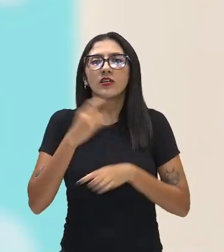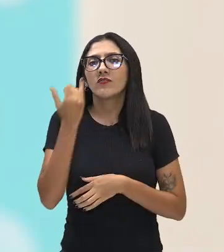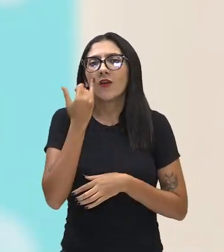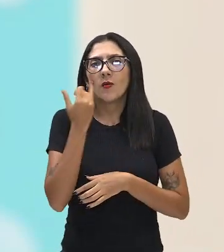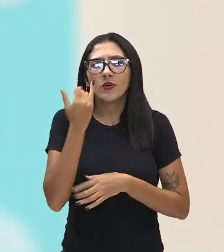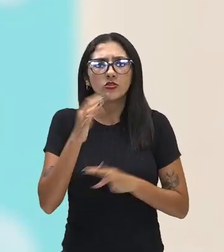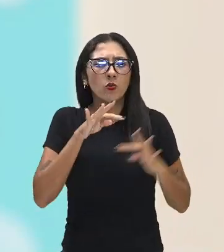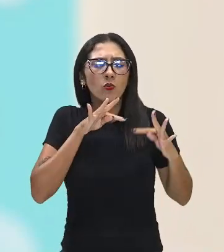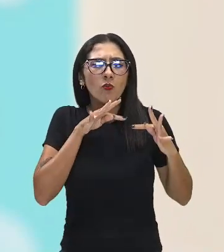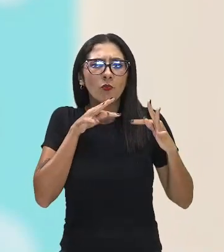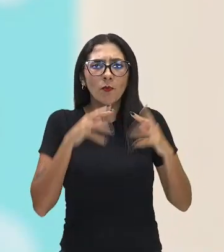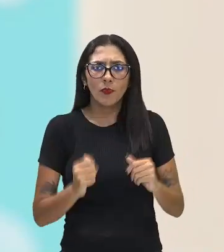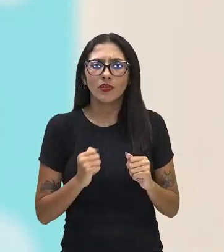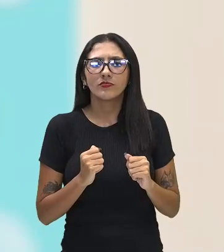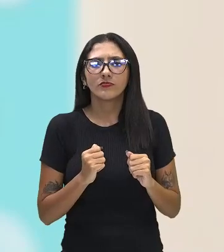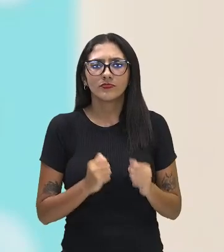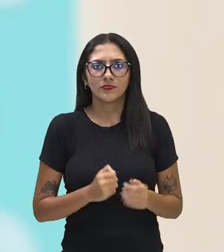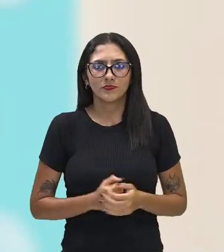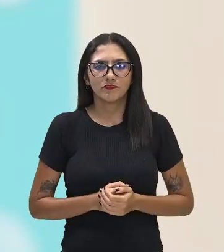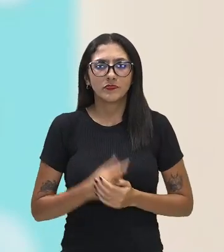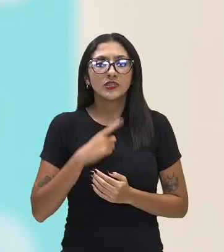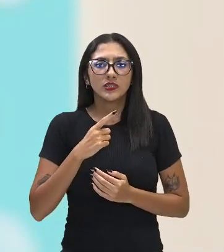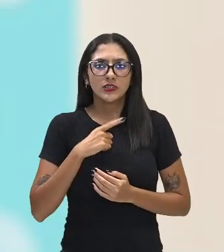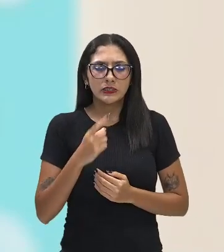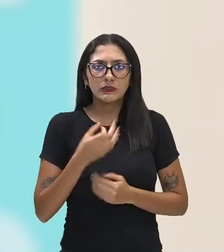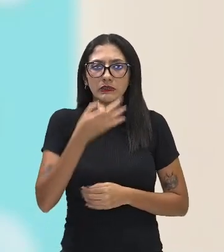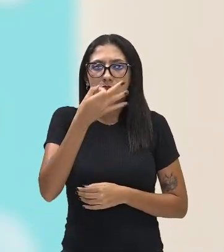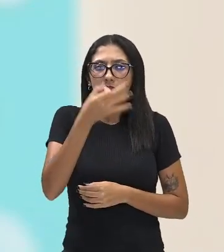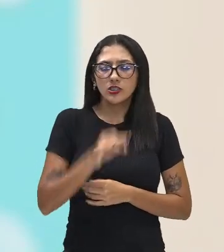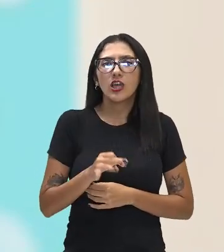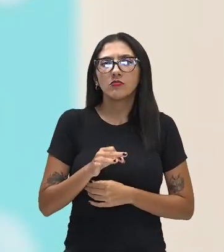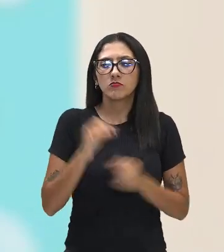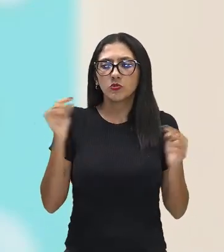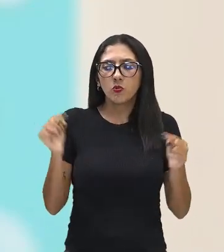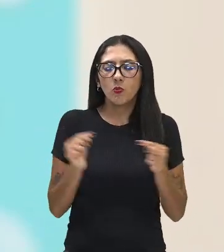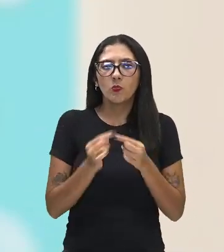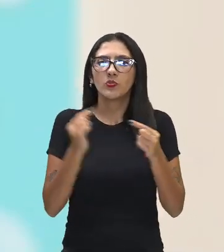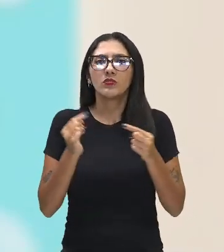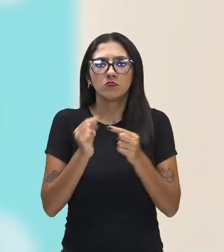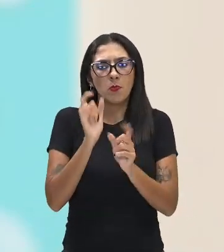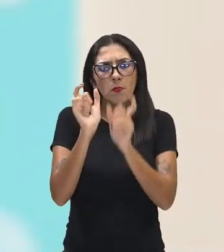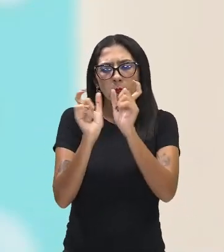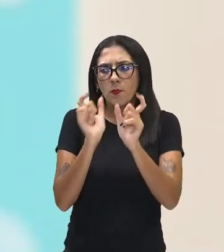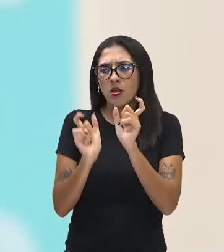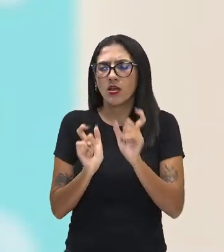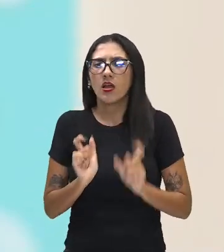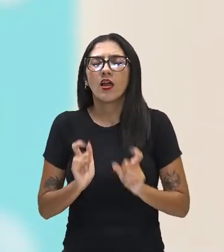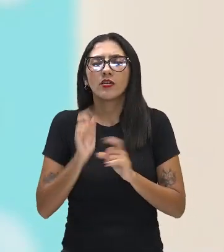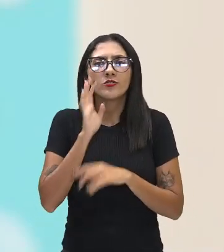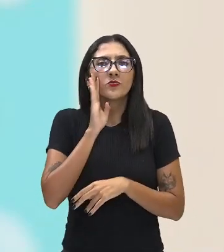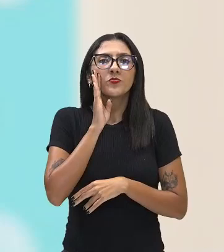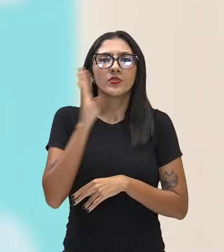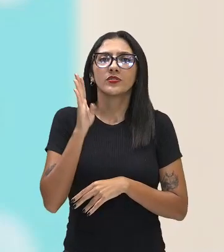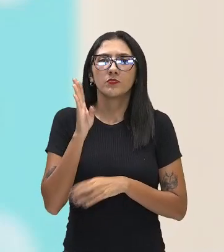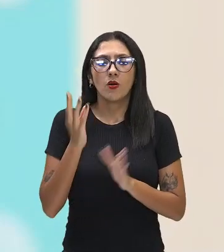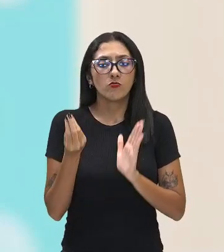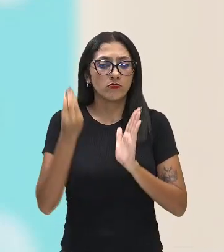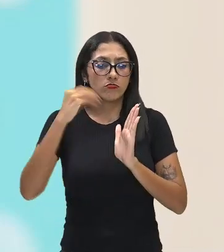resumo. Ele foi tal qual, falou como está lá, né? Pegou as partes principais e trouxe para o